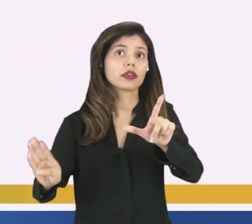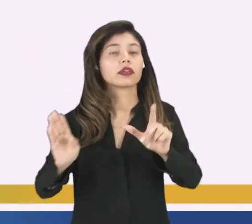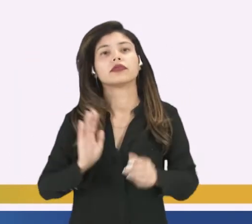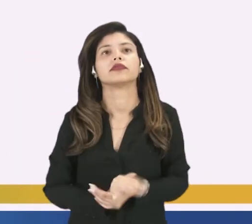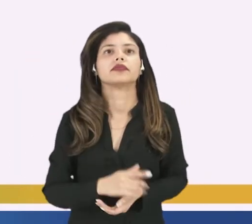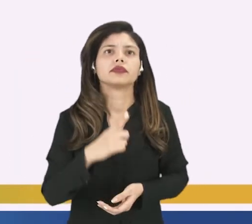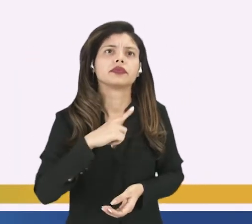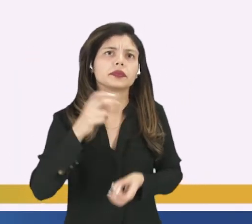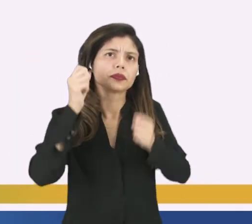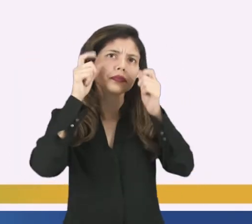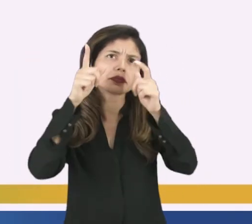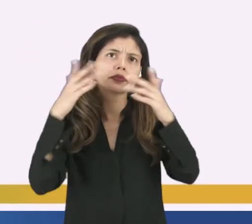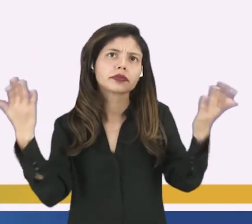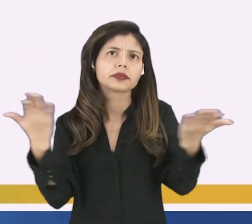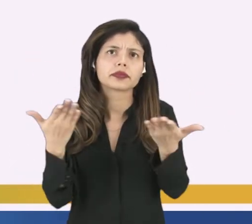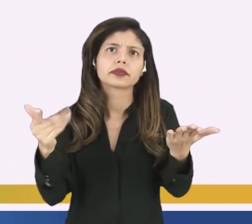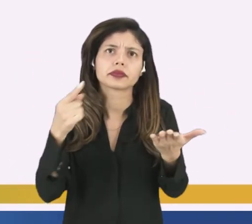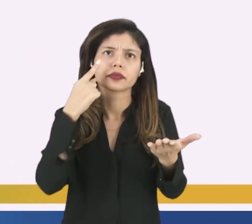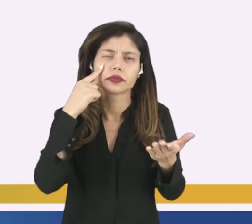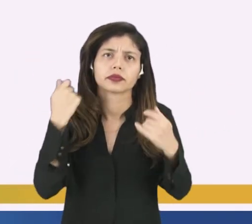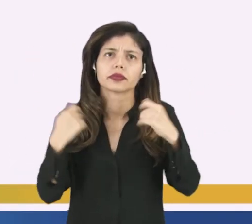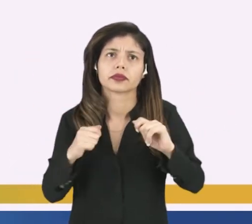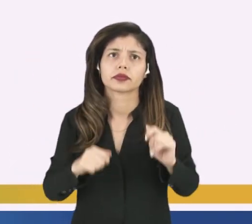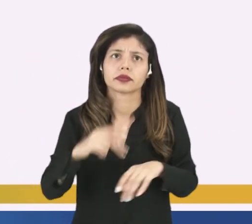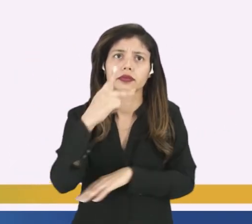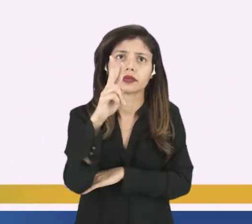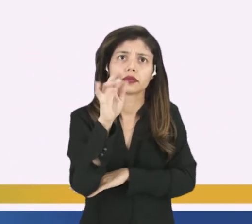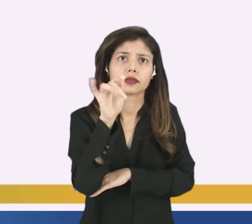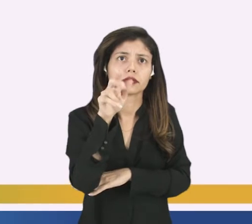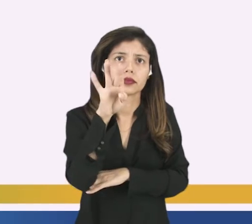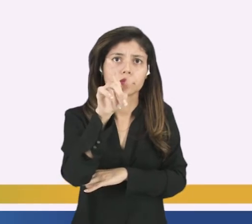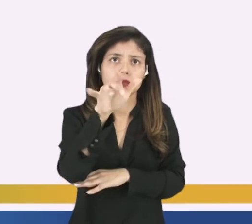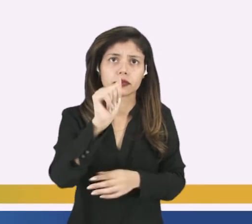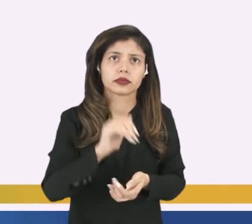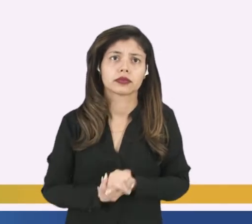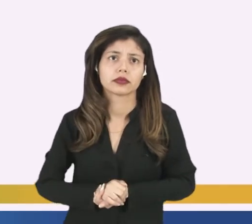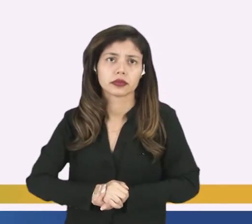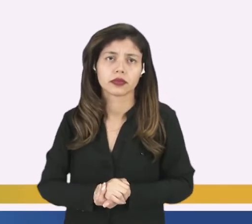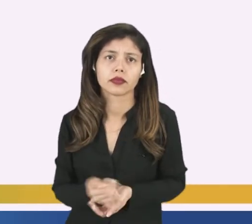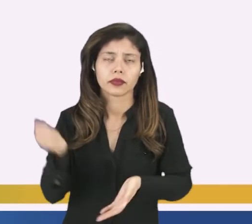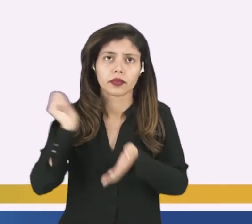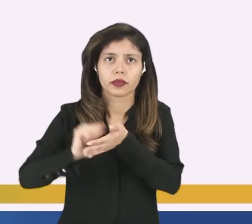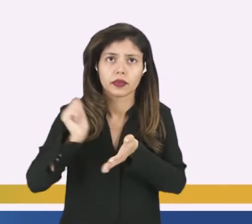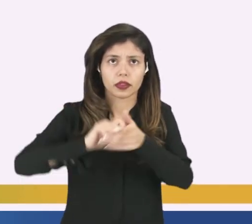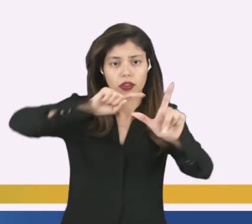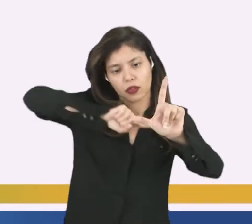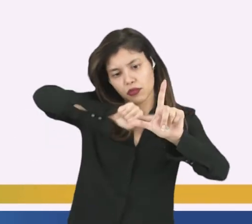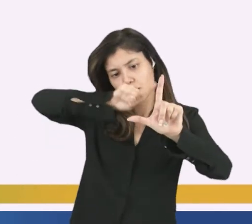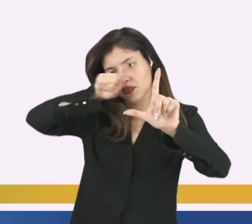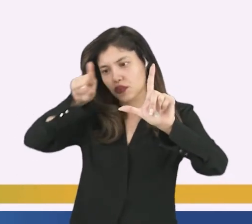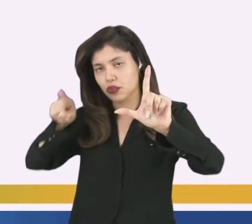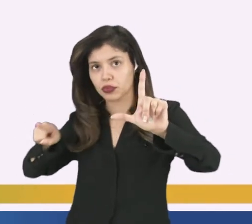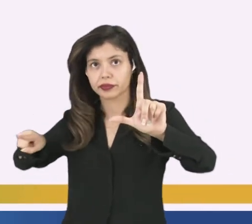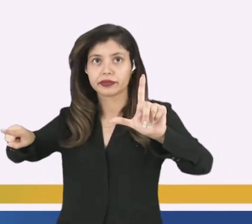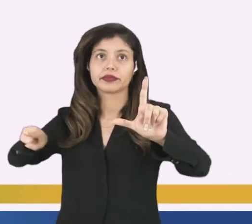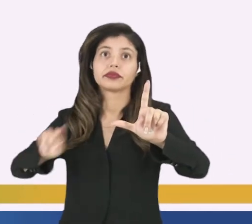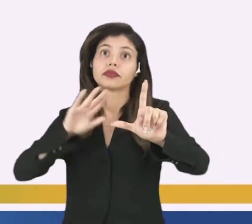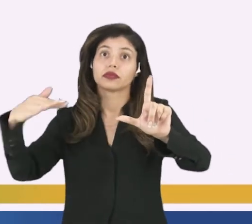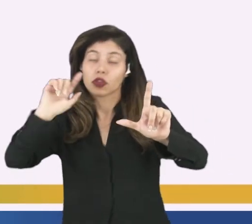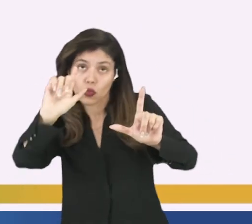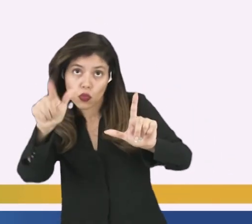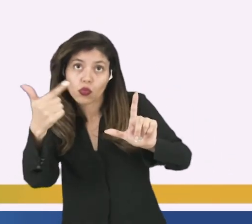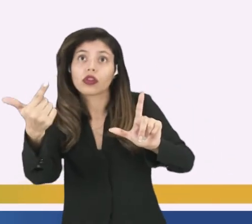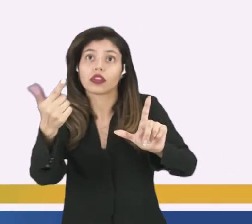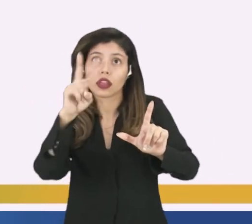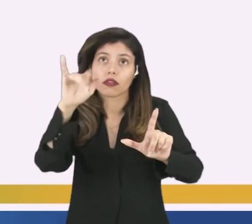e o B. Observe então aqui, ó, para que isso aconteça, um dos projetos descreverá uma trajetória parabólica, a gente percebe aqui, ó,